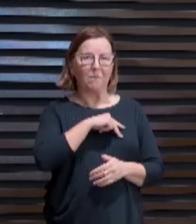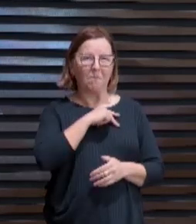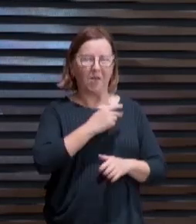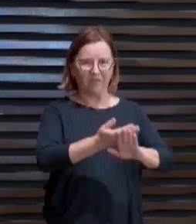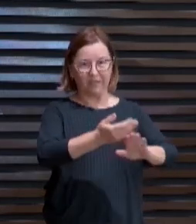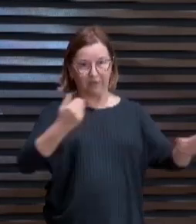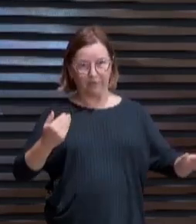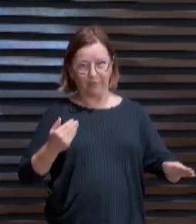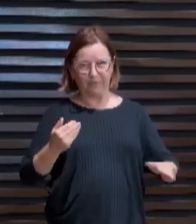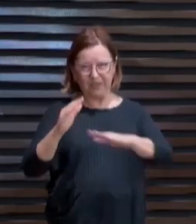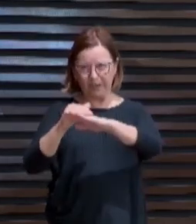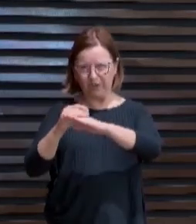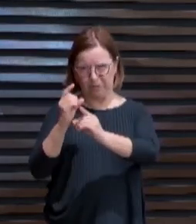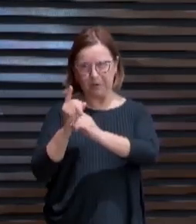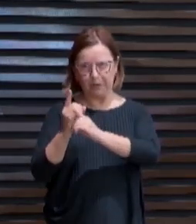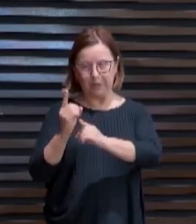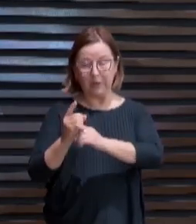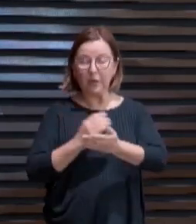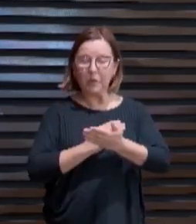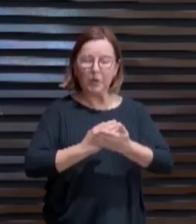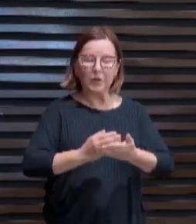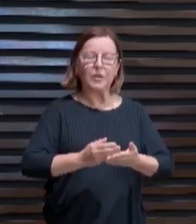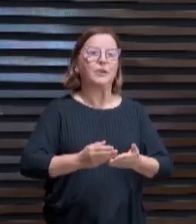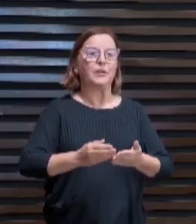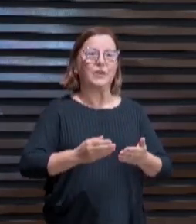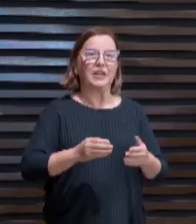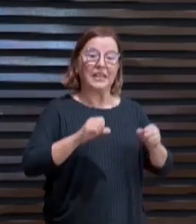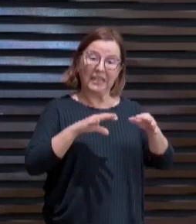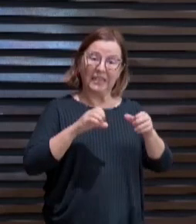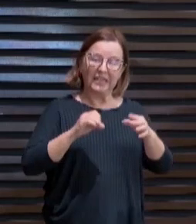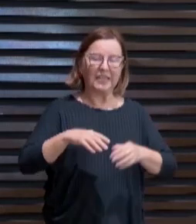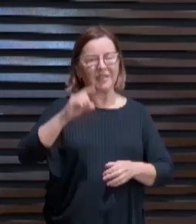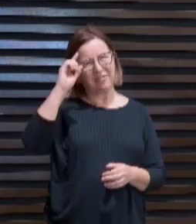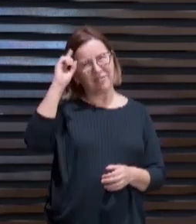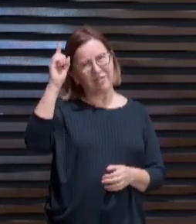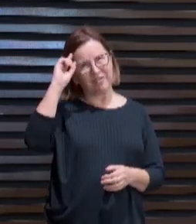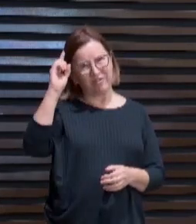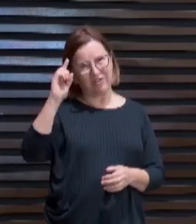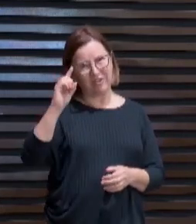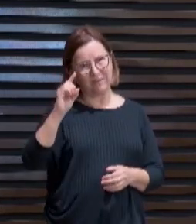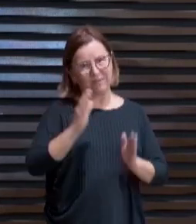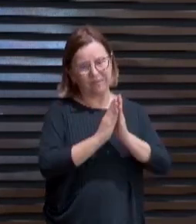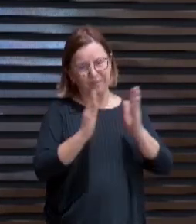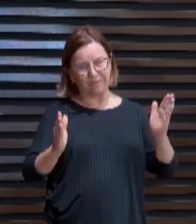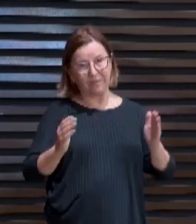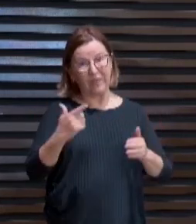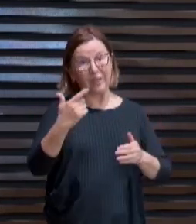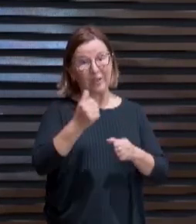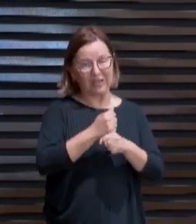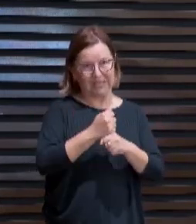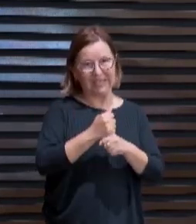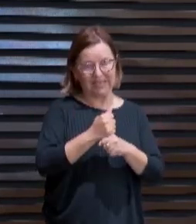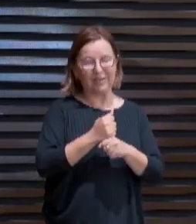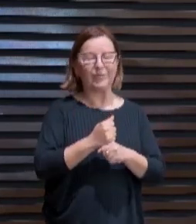passando a discorrer diariamente na escola de Tirano. Durou isso por espaço de 2 anos, dando ensejo a que